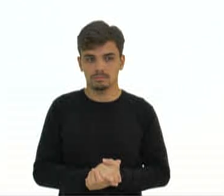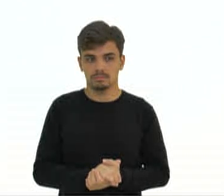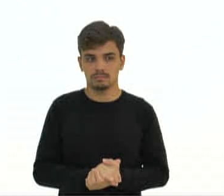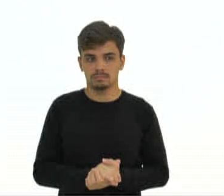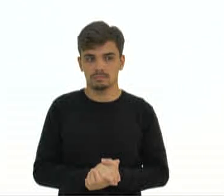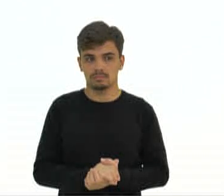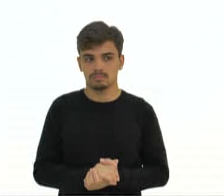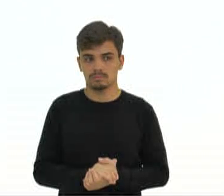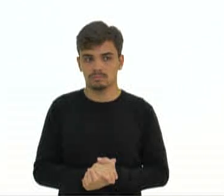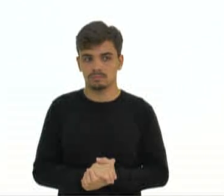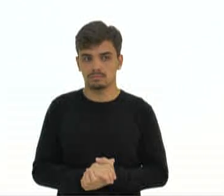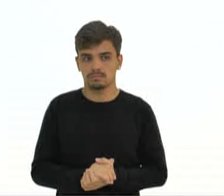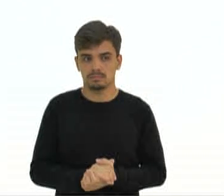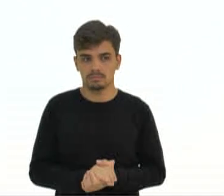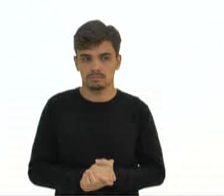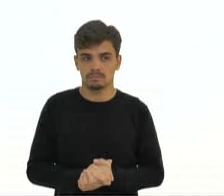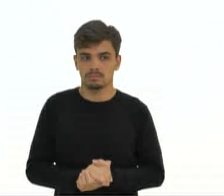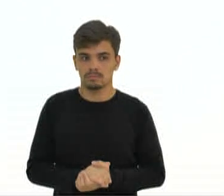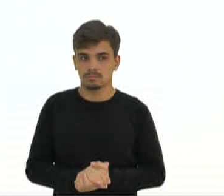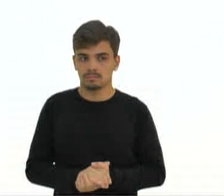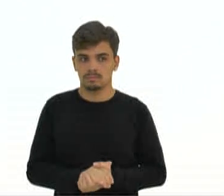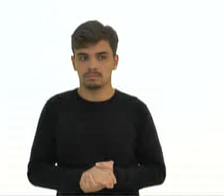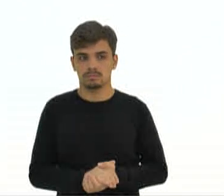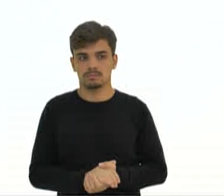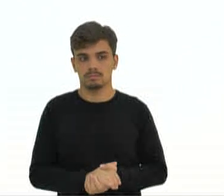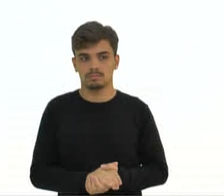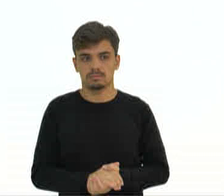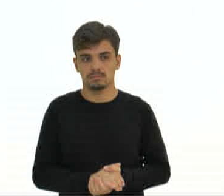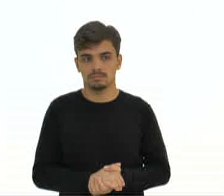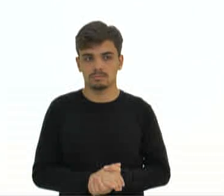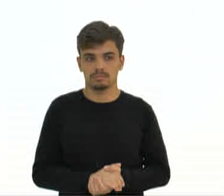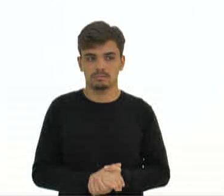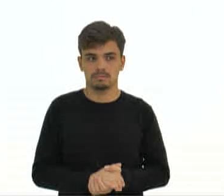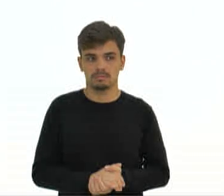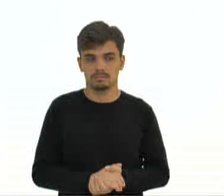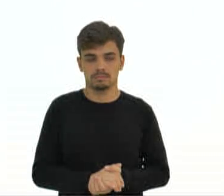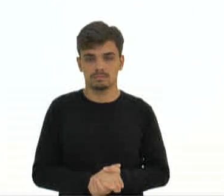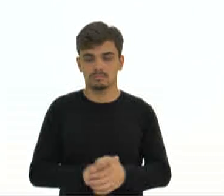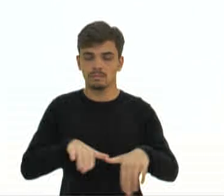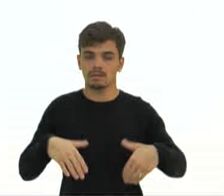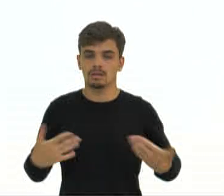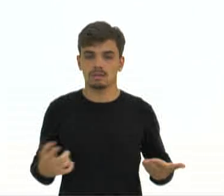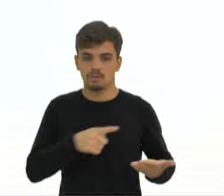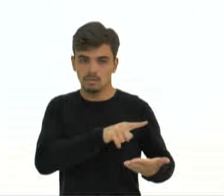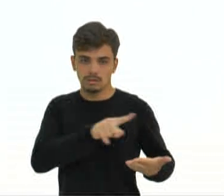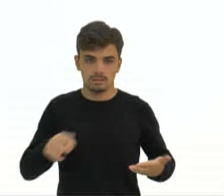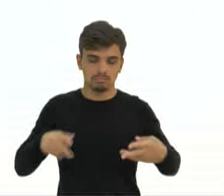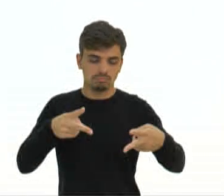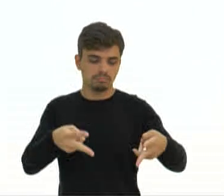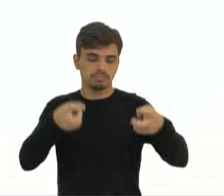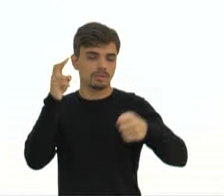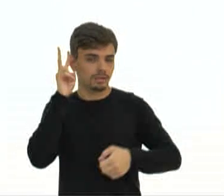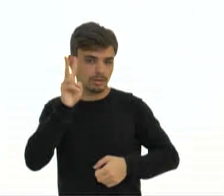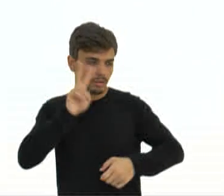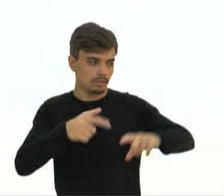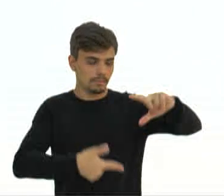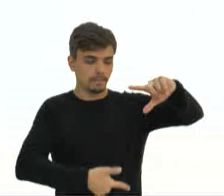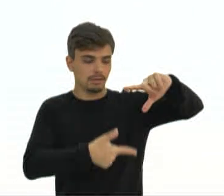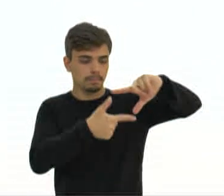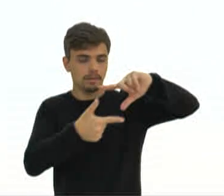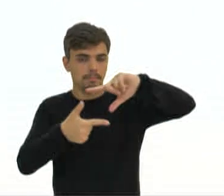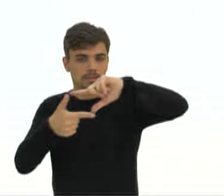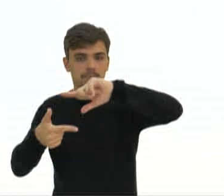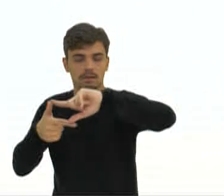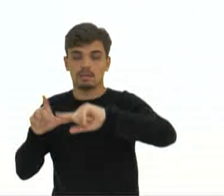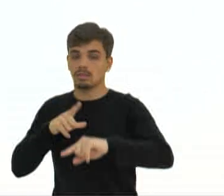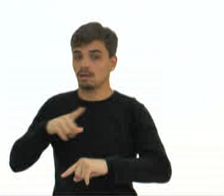los personajes presentes en la misma. Usa tu criatividade. Então, vocês vão observar essa história em quadrinhos, que está